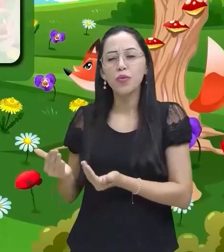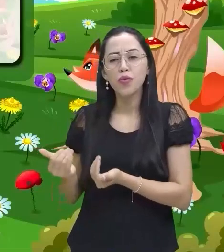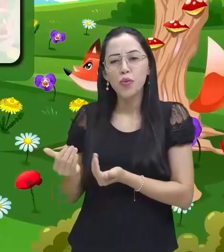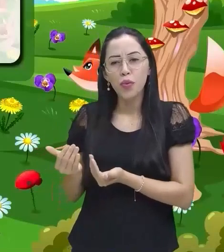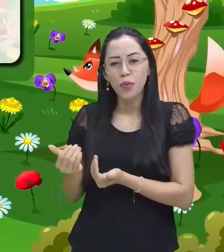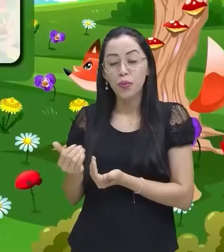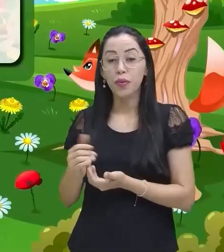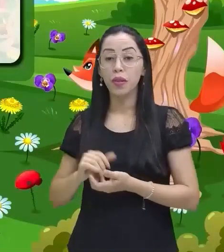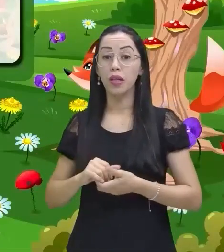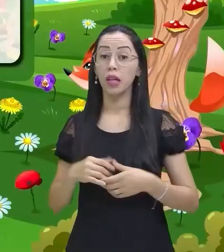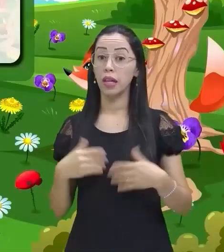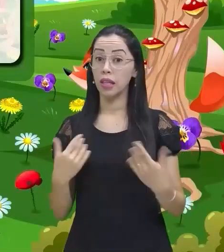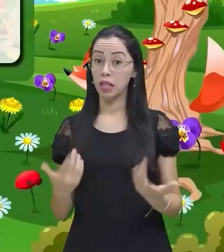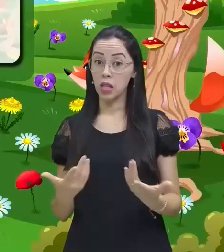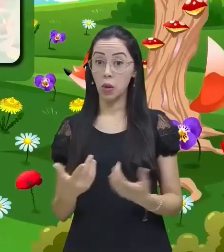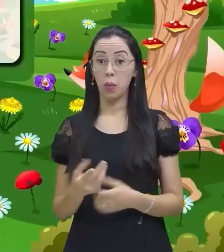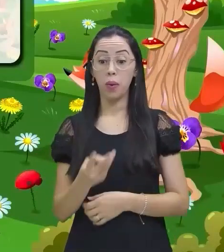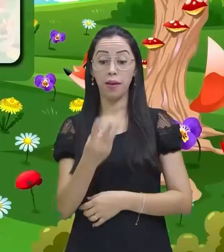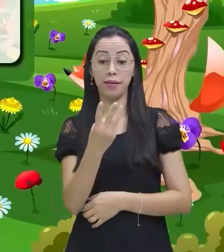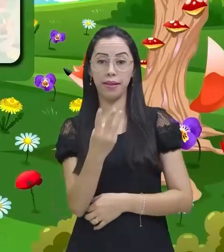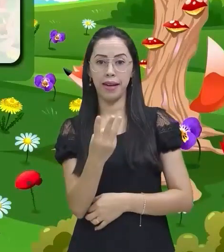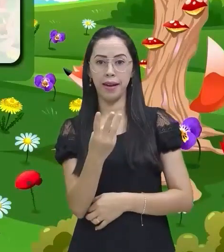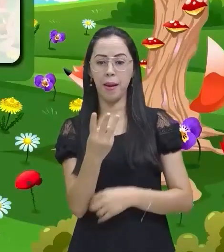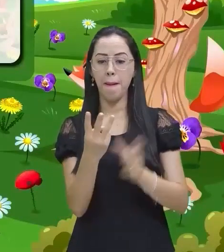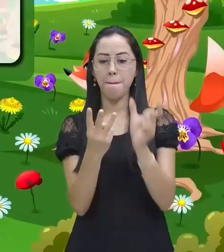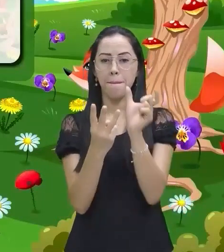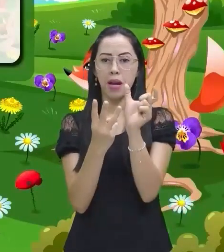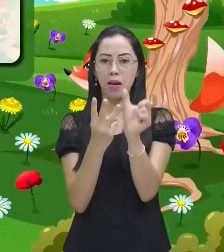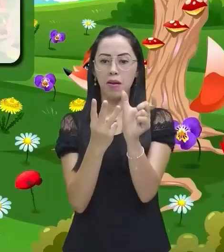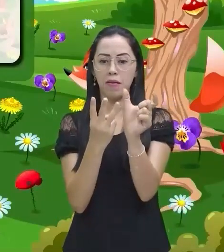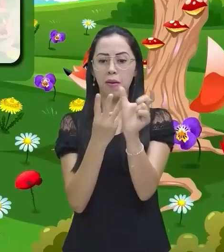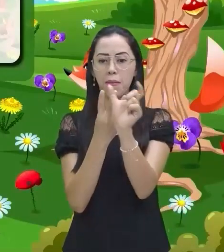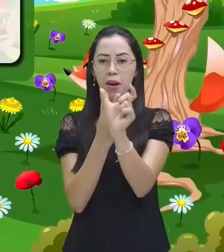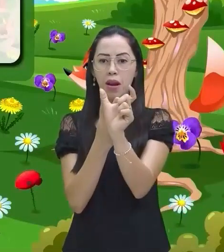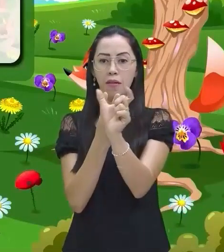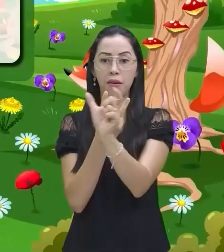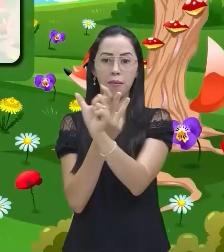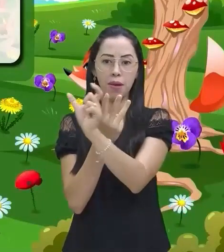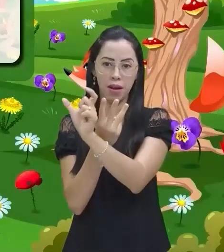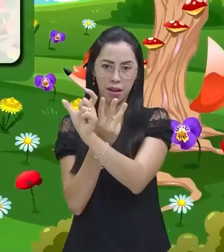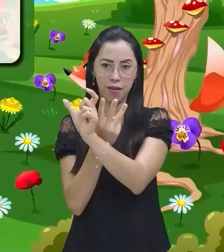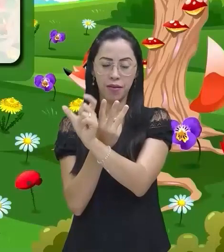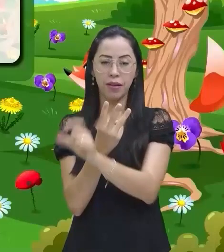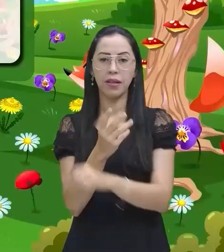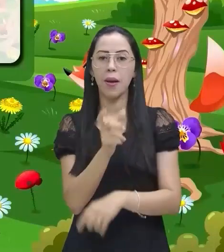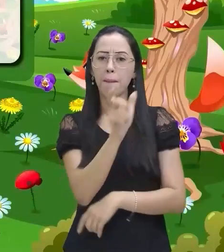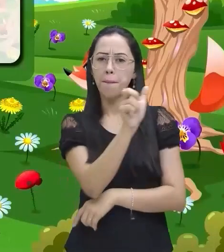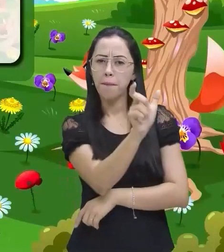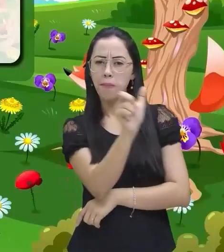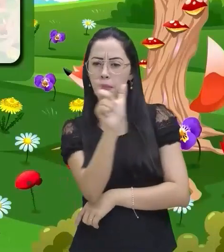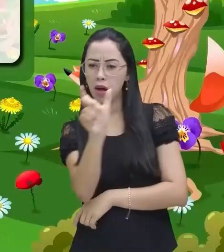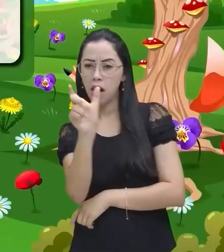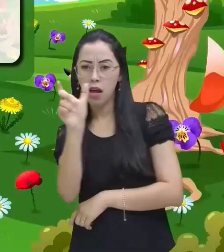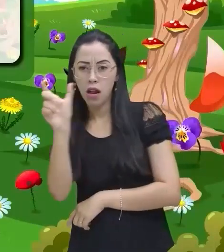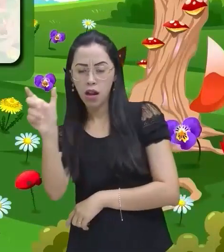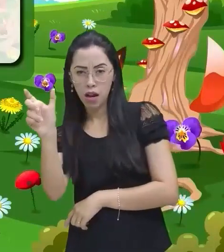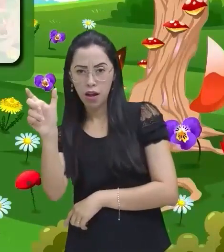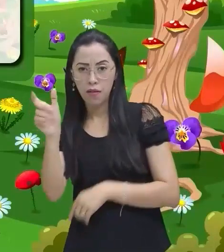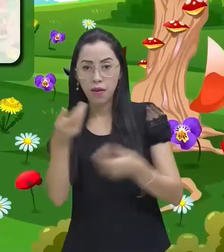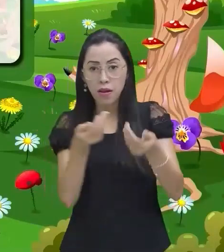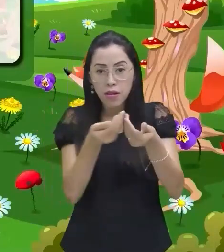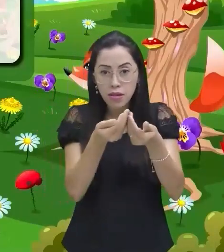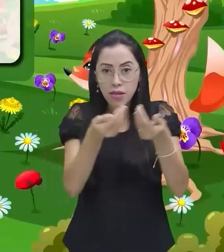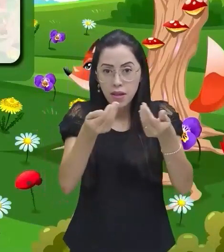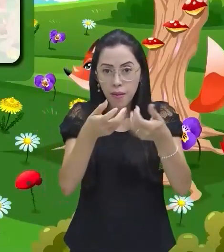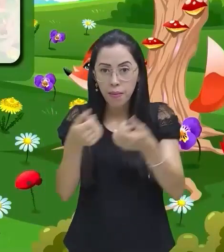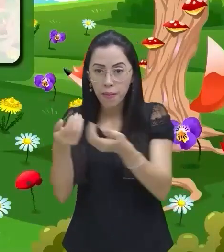em branco. Isso mesmo! Nós precisamos escrever as palavras separadas uma da outra.